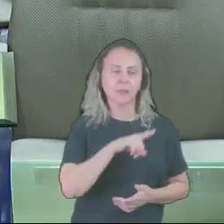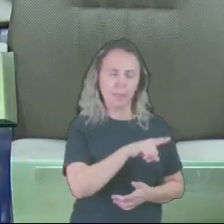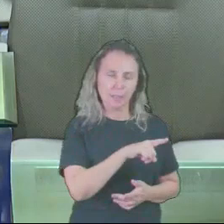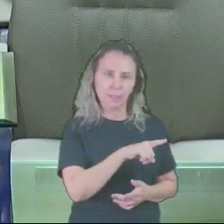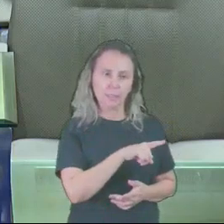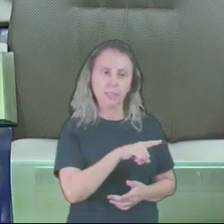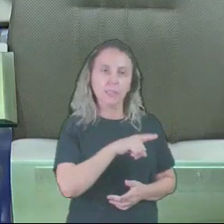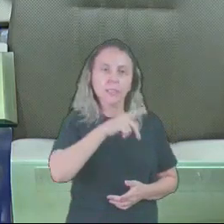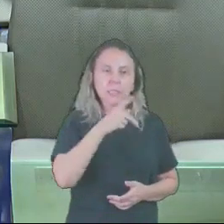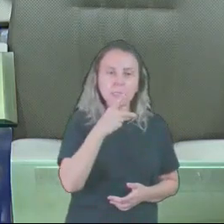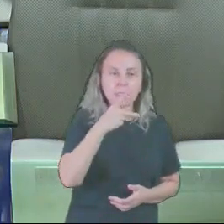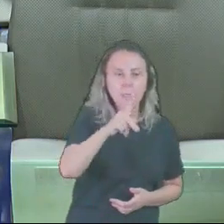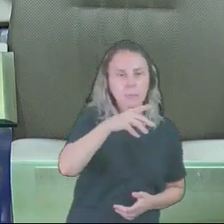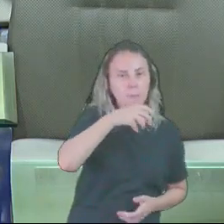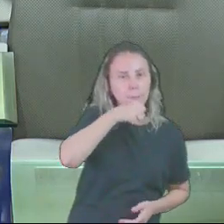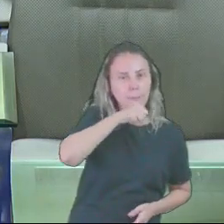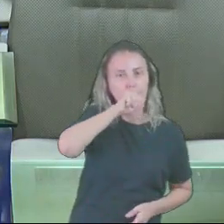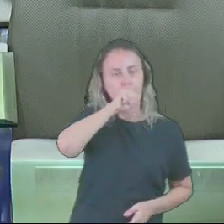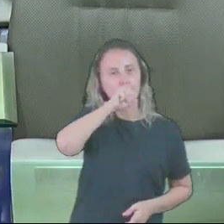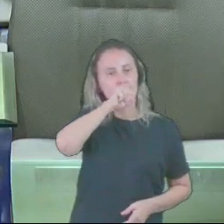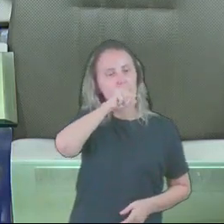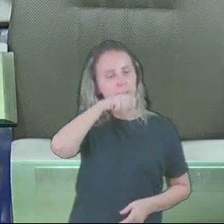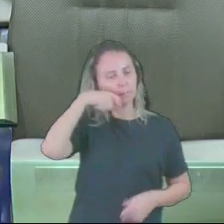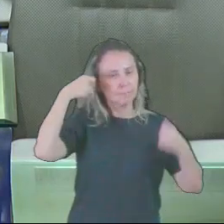não seu pai é seu pai